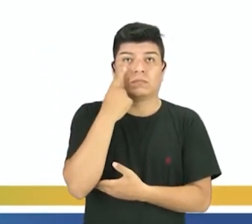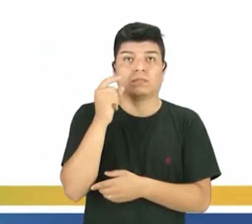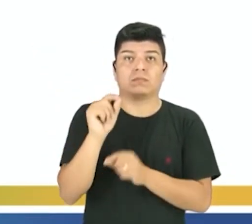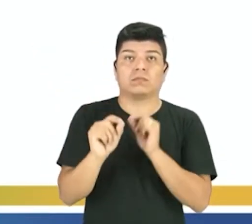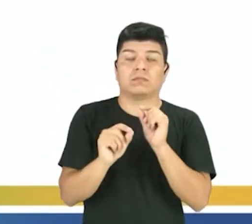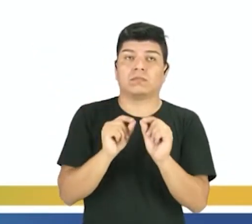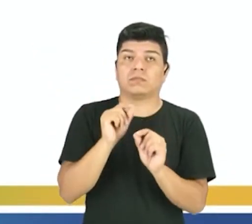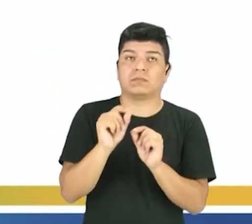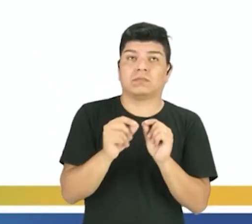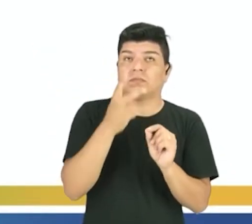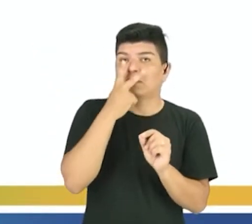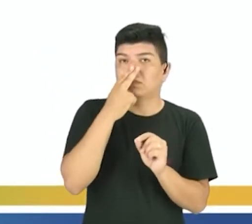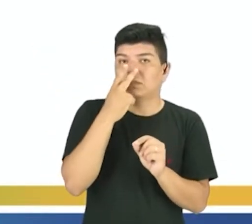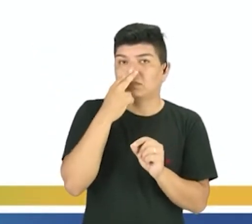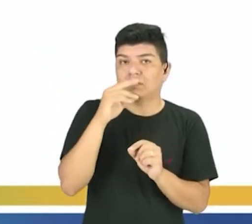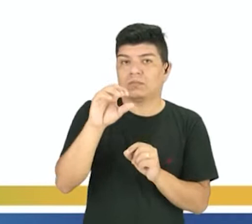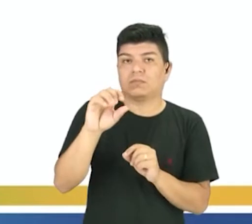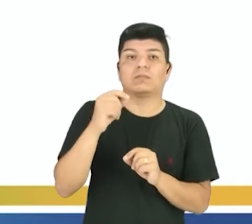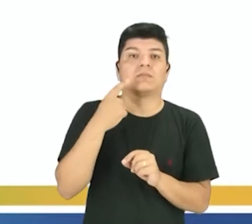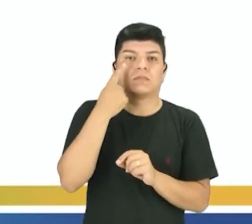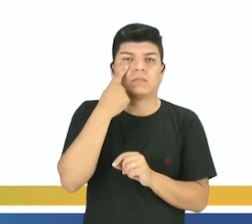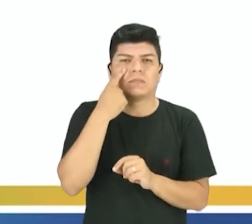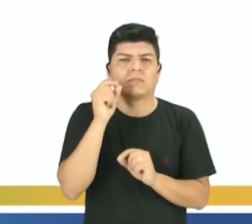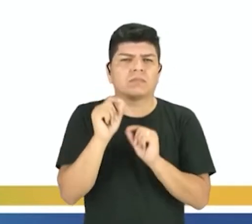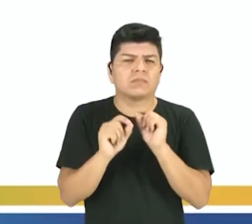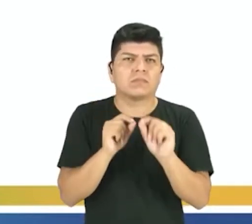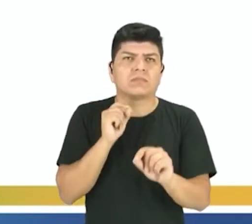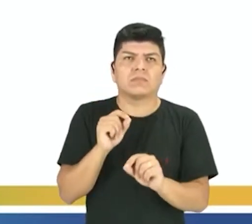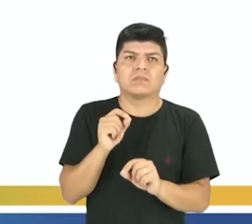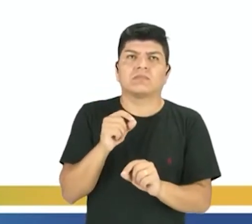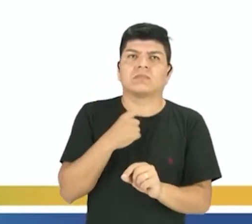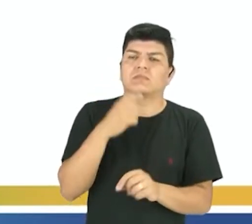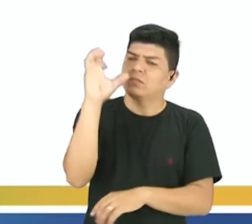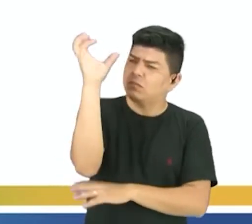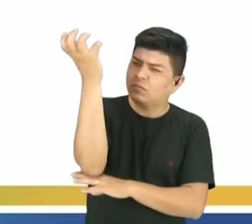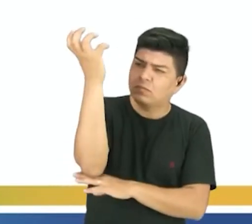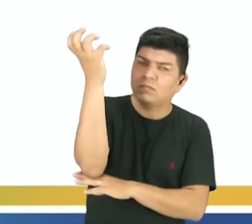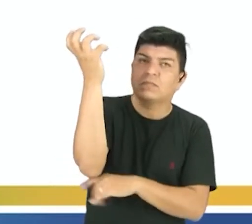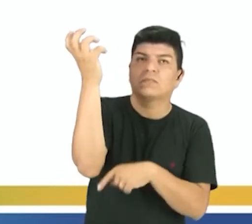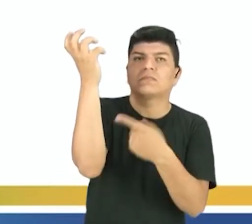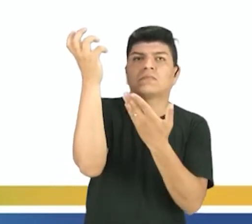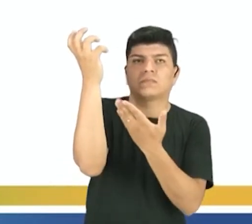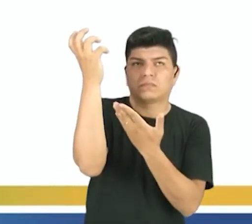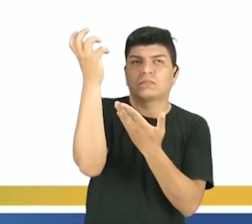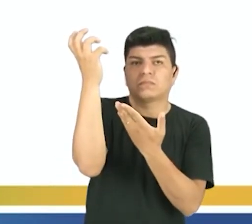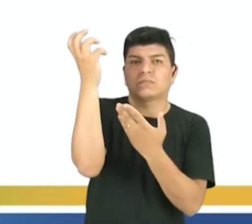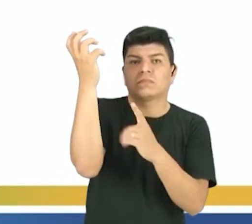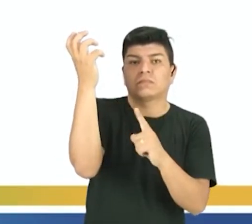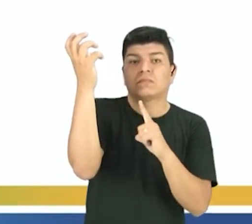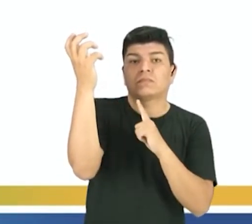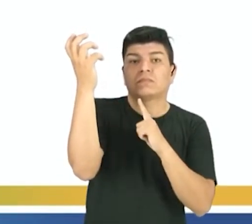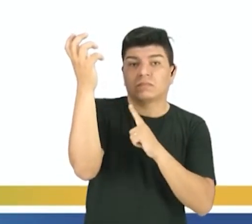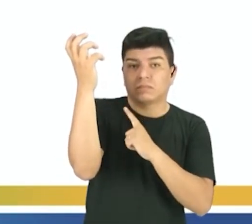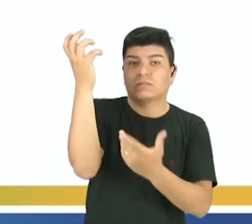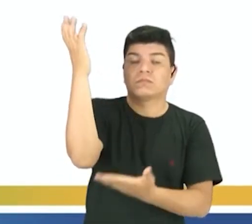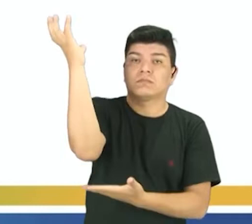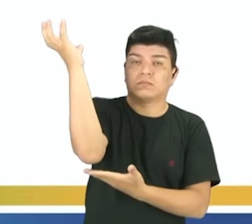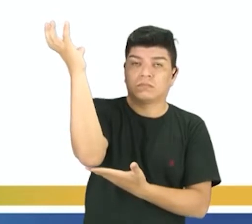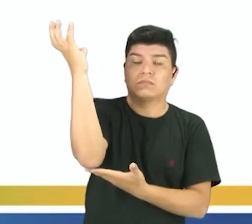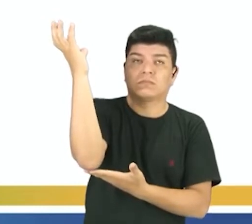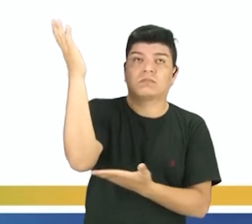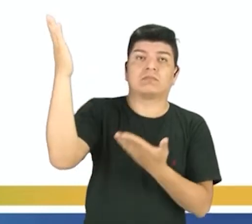de olho da planta, é justamente lá onde a gente vai encontrar esse tecido meristemático. A gente tem ali, ó,